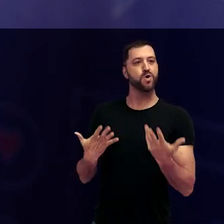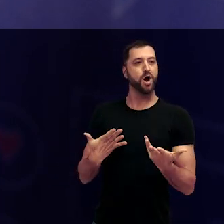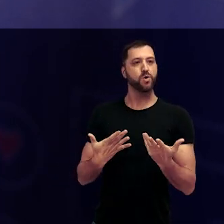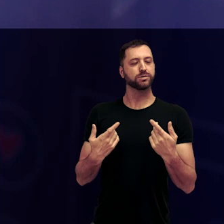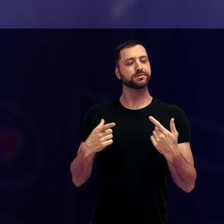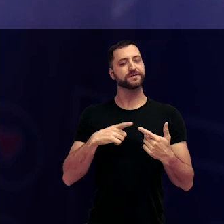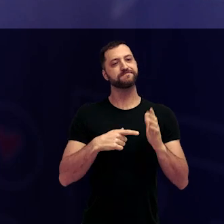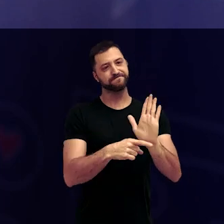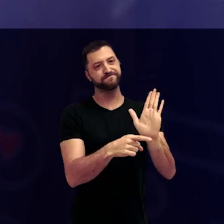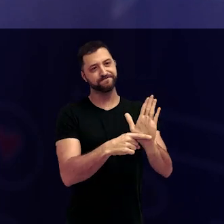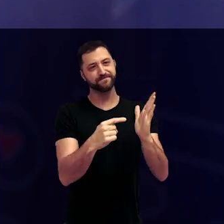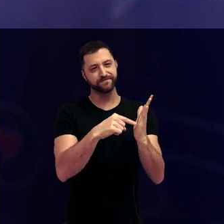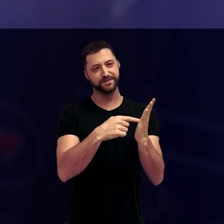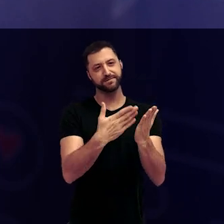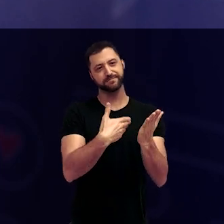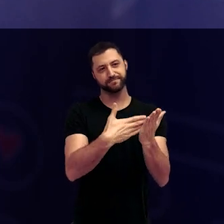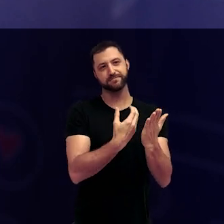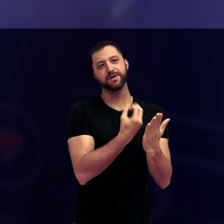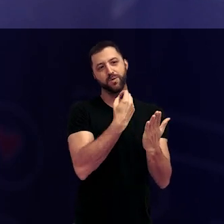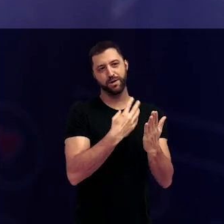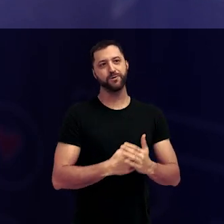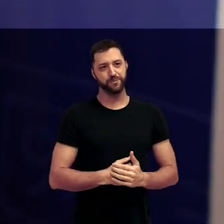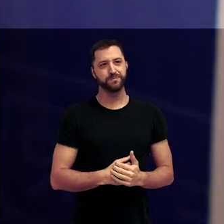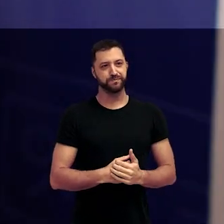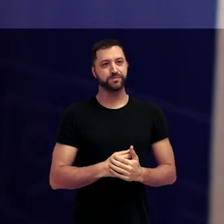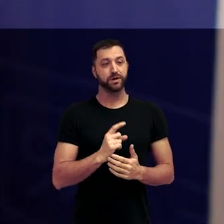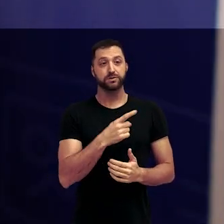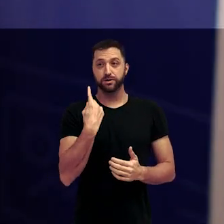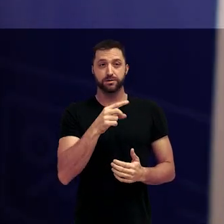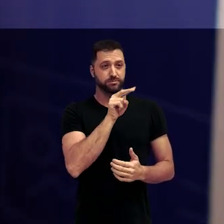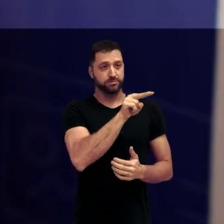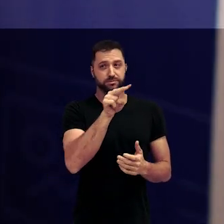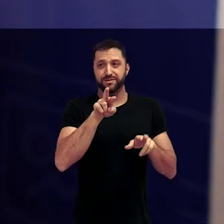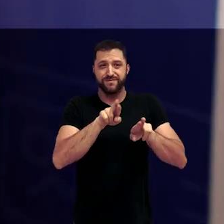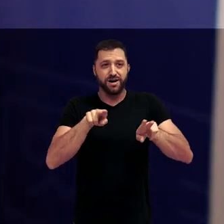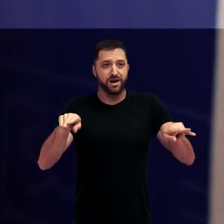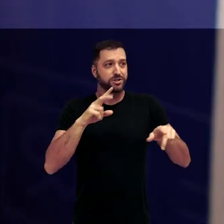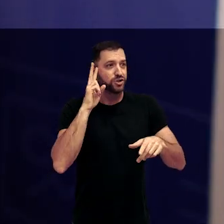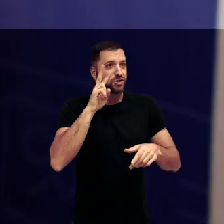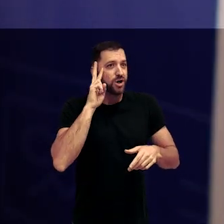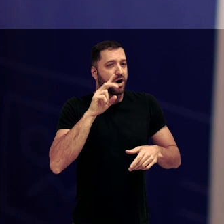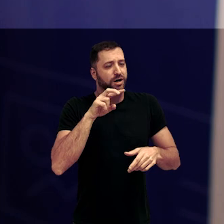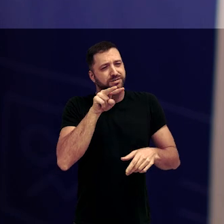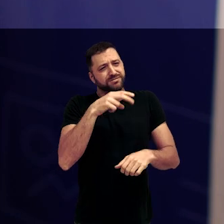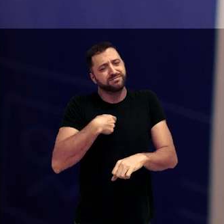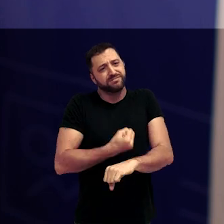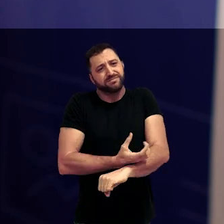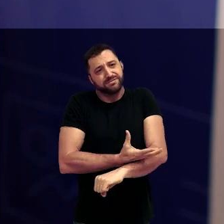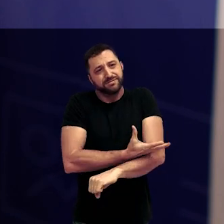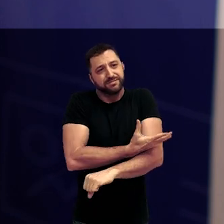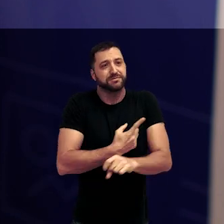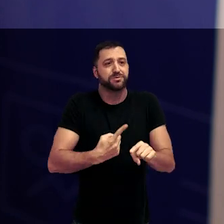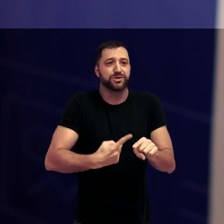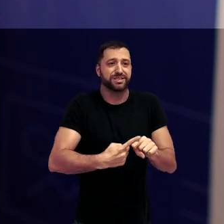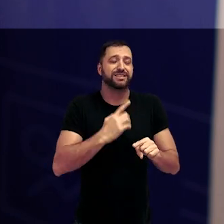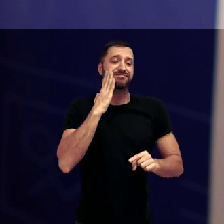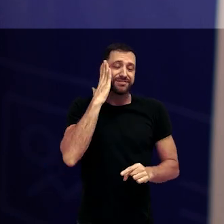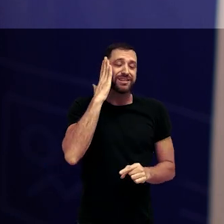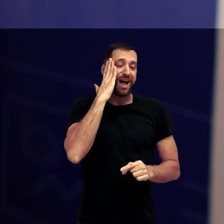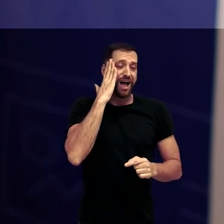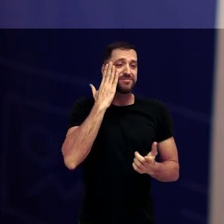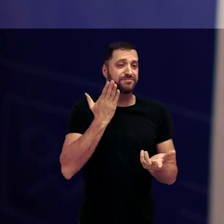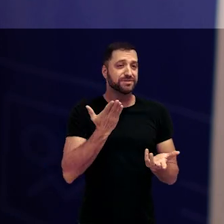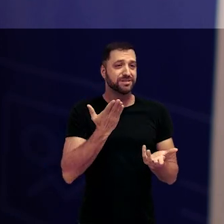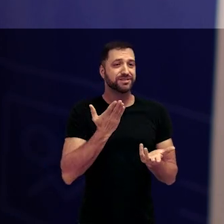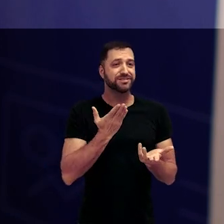direitos garantidos por lei que o paciente tem. A gente vê tanta história e você fica